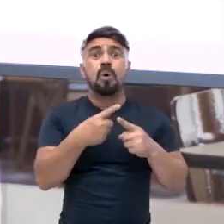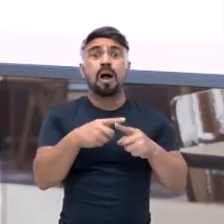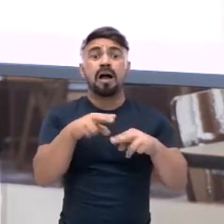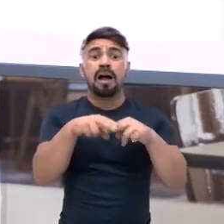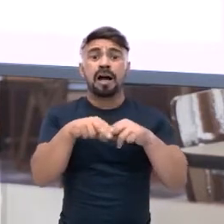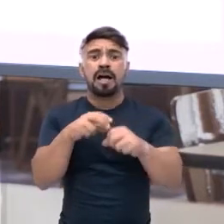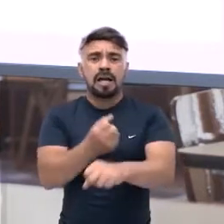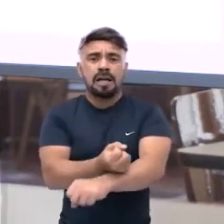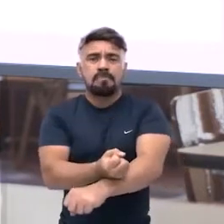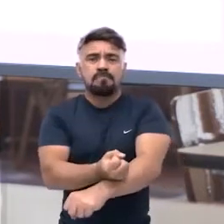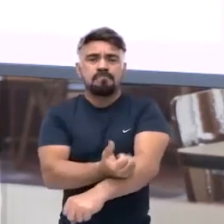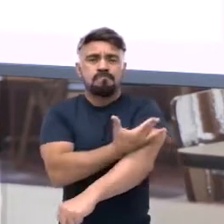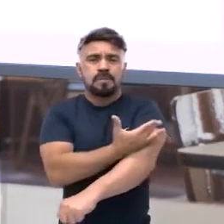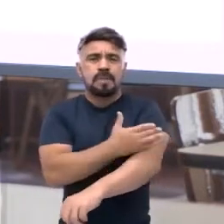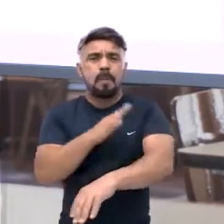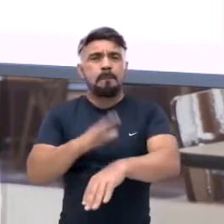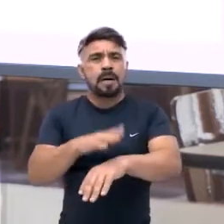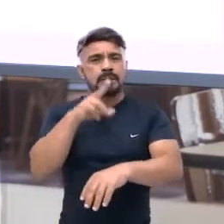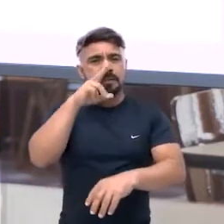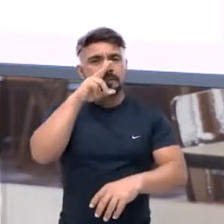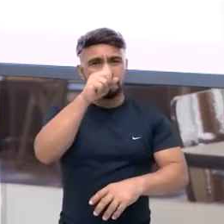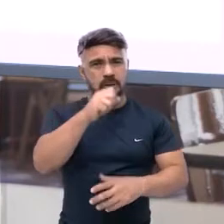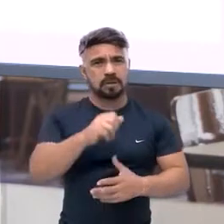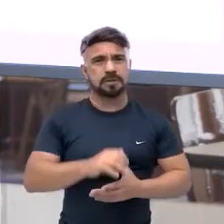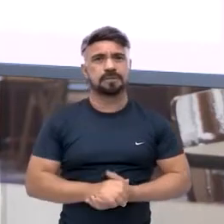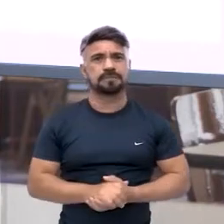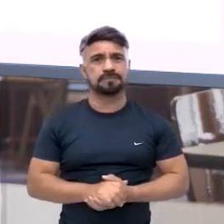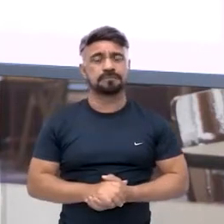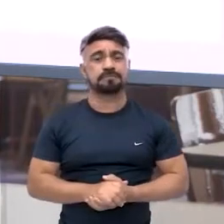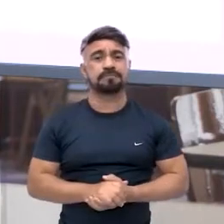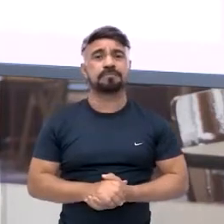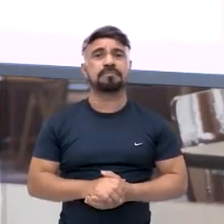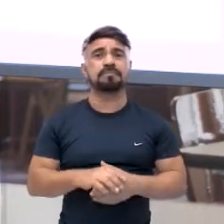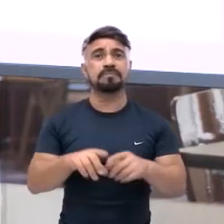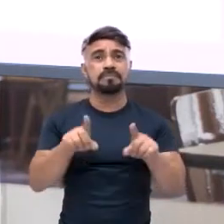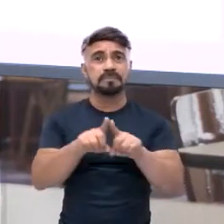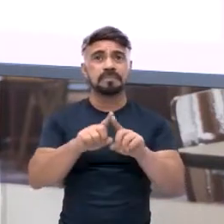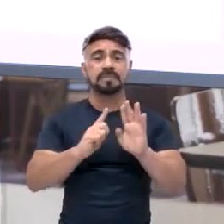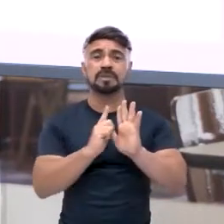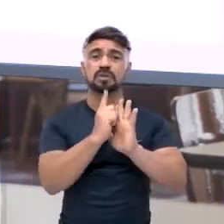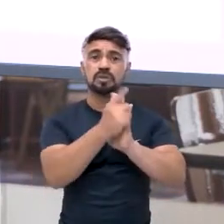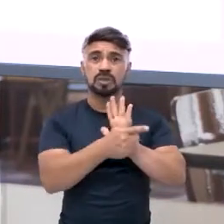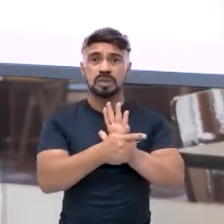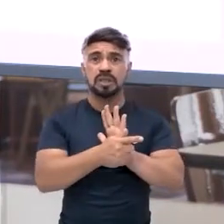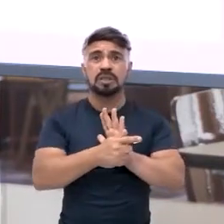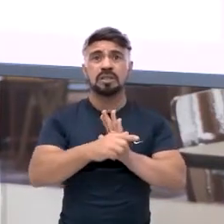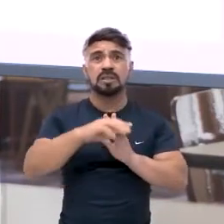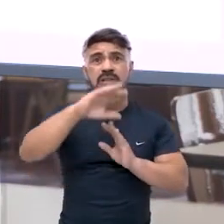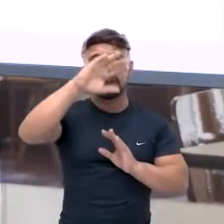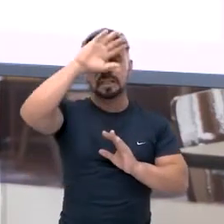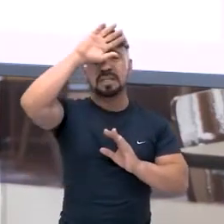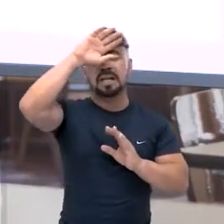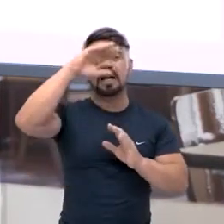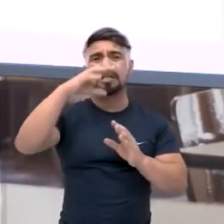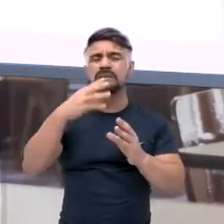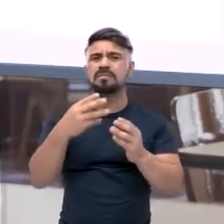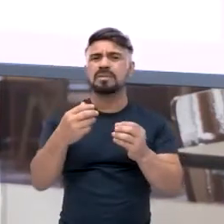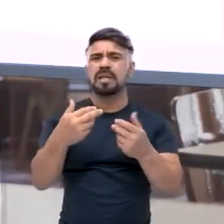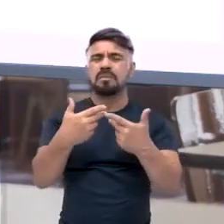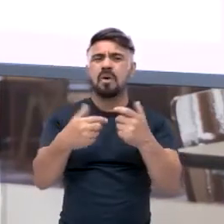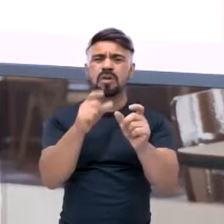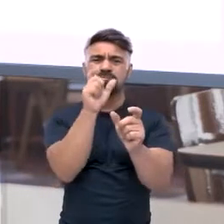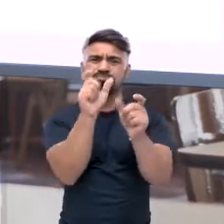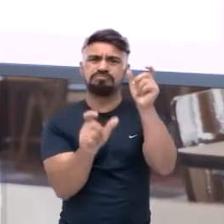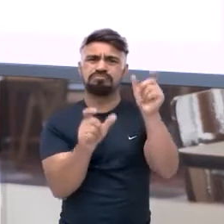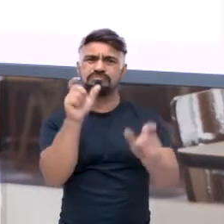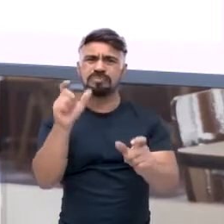a emoção muitas vezes fala mais alto. Eu diria ainda que o gênero dramático, ele é cheio